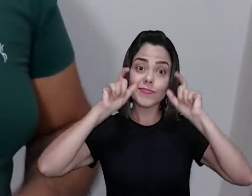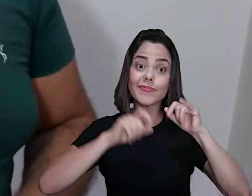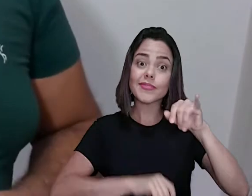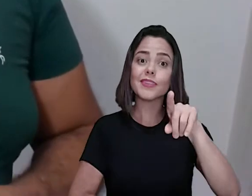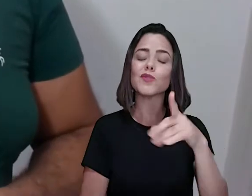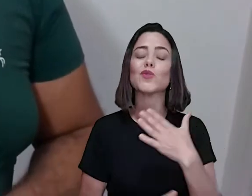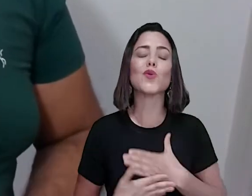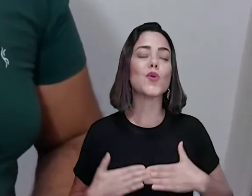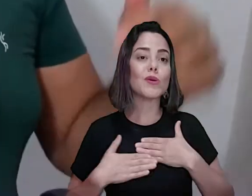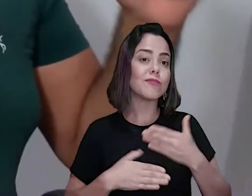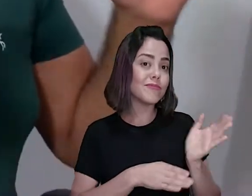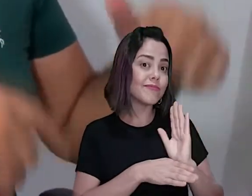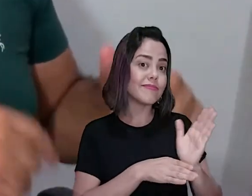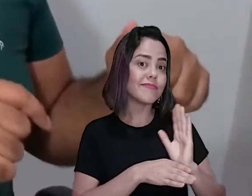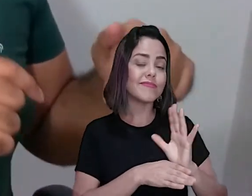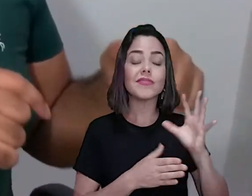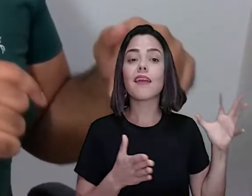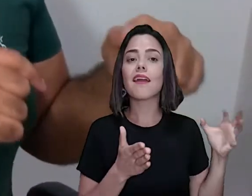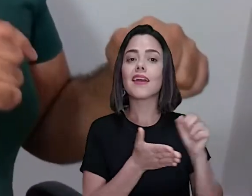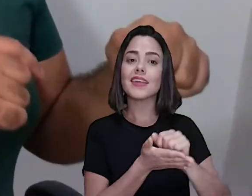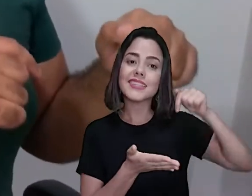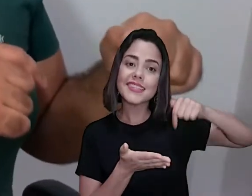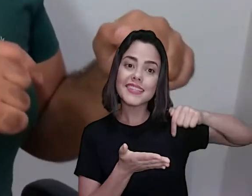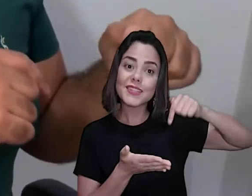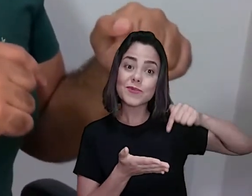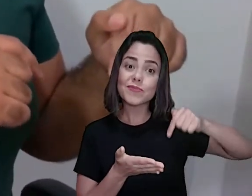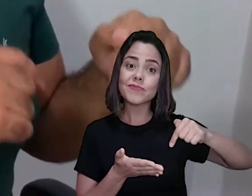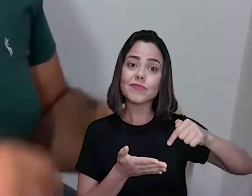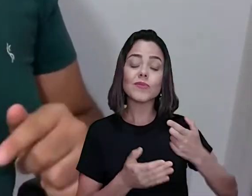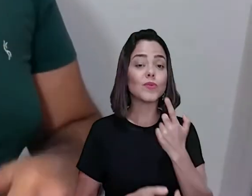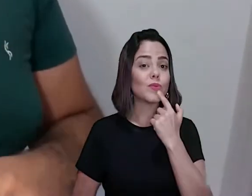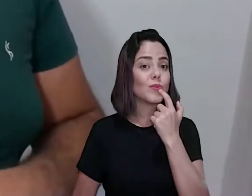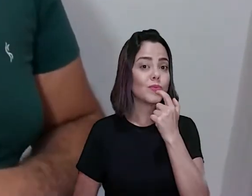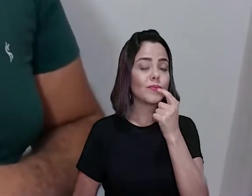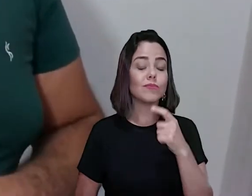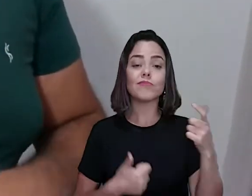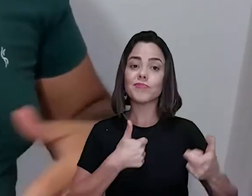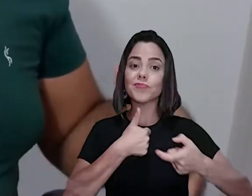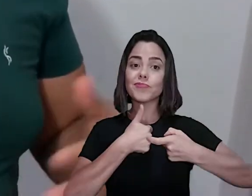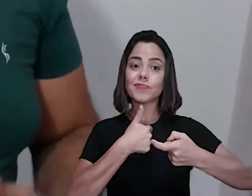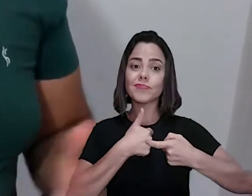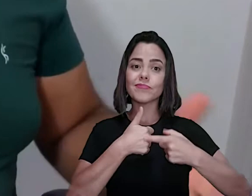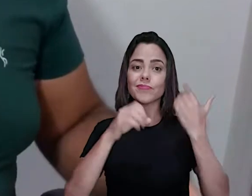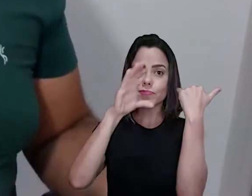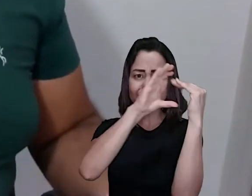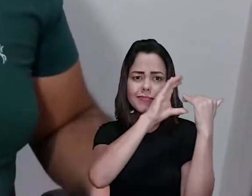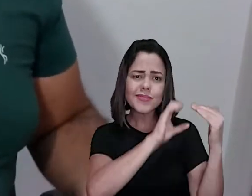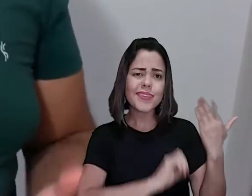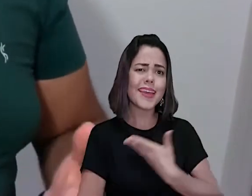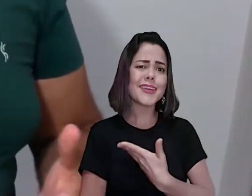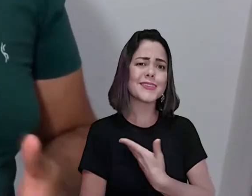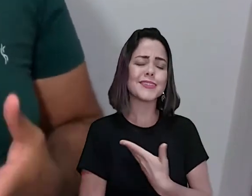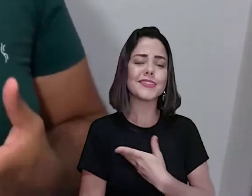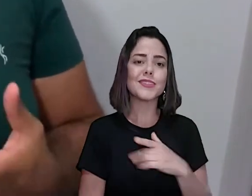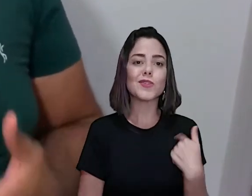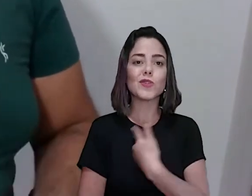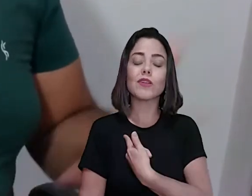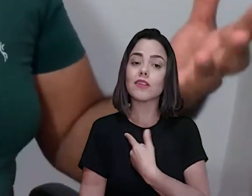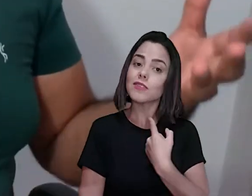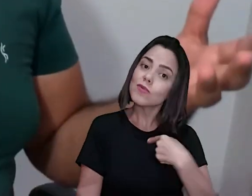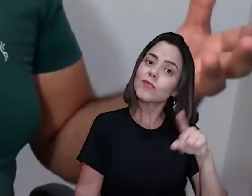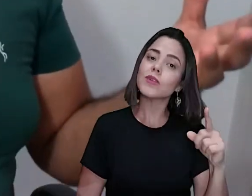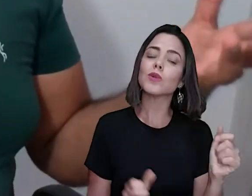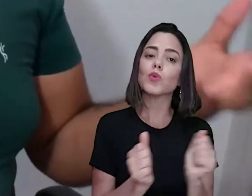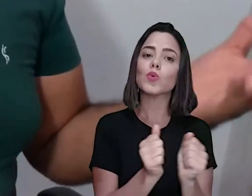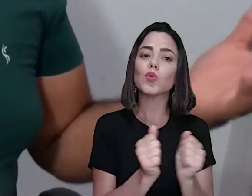está gostando desse vídeo, se inscreva aqui embaixo no botão vermelho, curta esse vídeo, compartilhe com seus amigos e vamos fazer